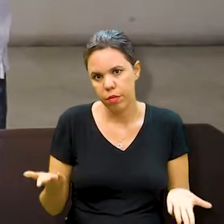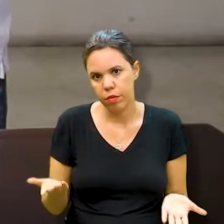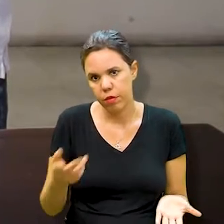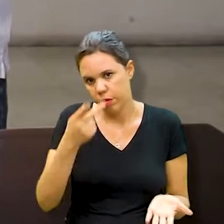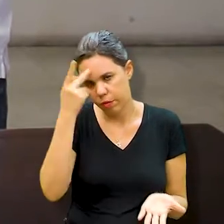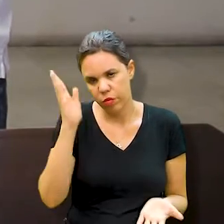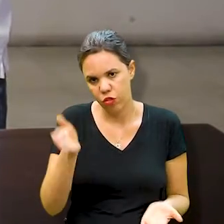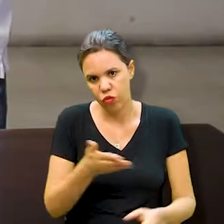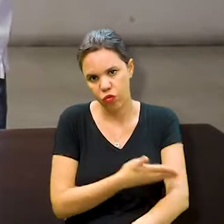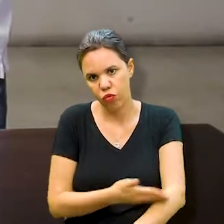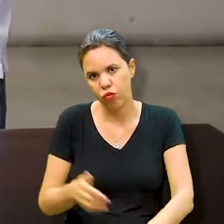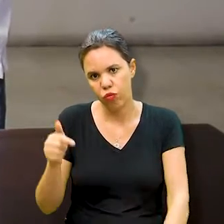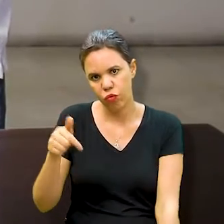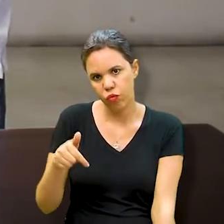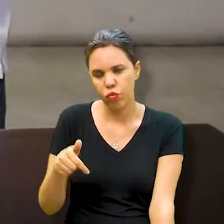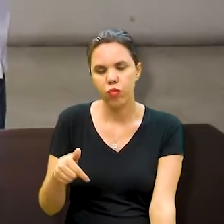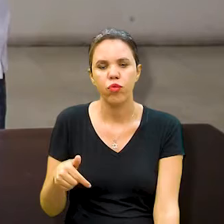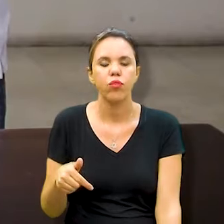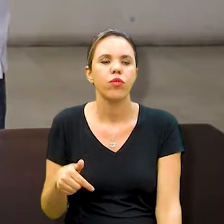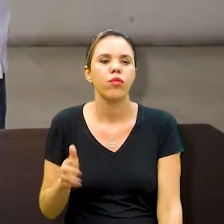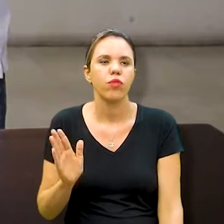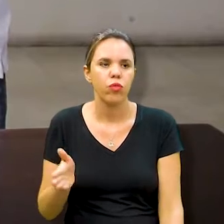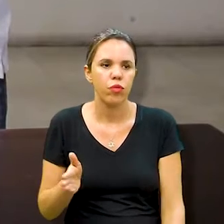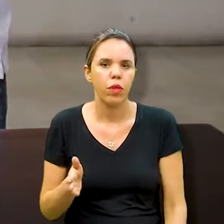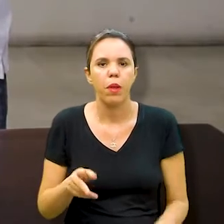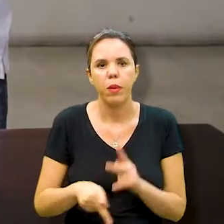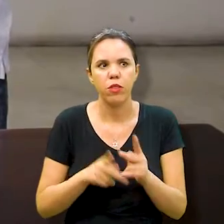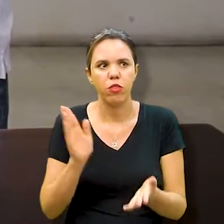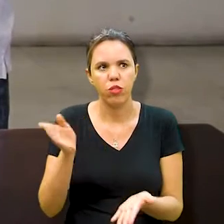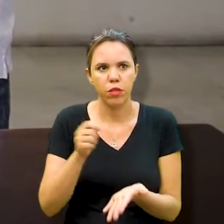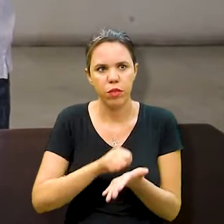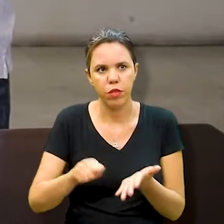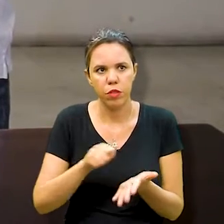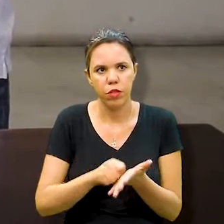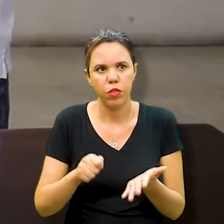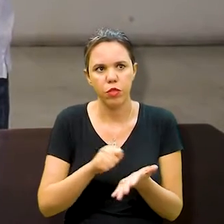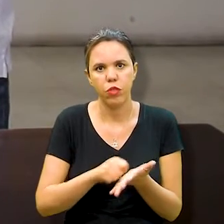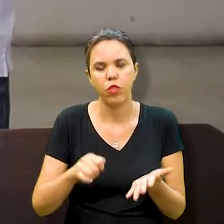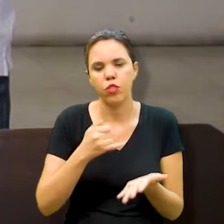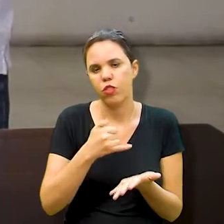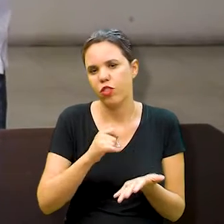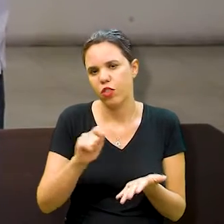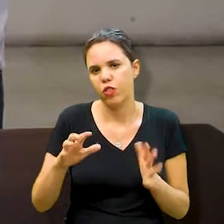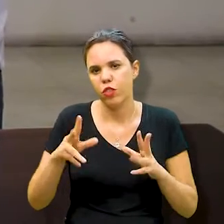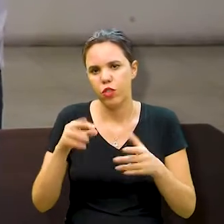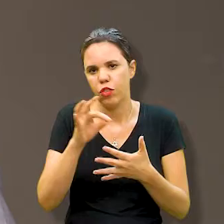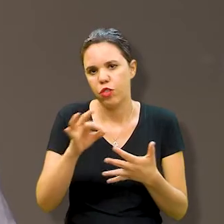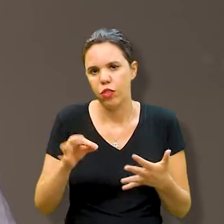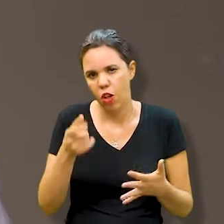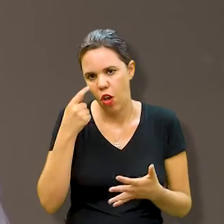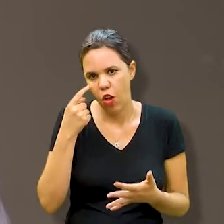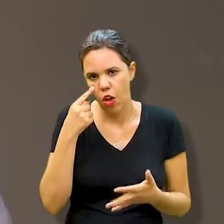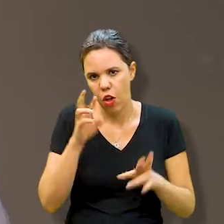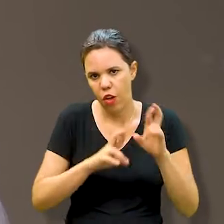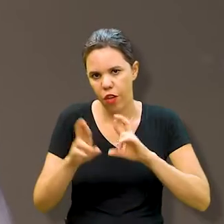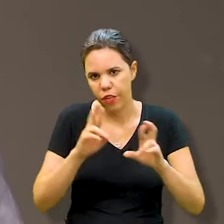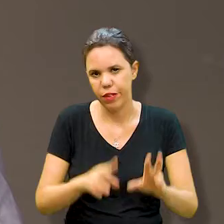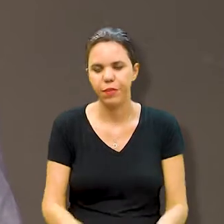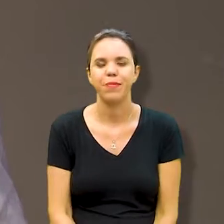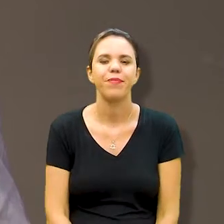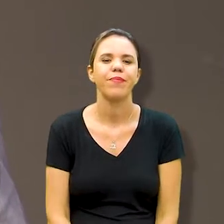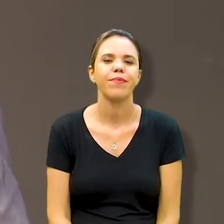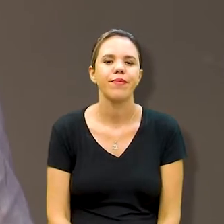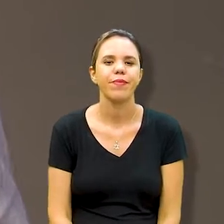perfeito bom pessoal já tá acostumado aqui Diego já pegaram o caderninho para anotar todos os ingredientes então